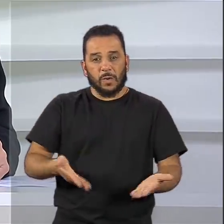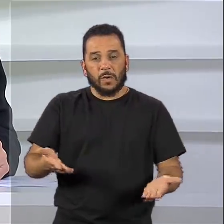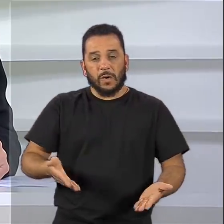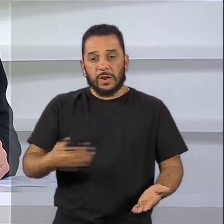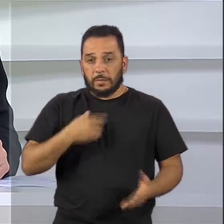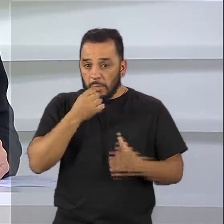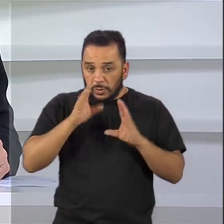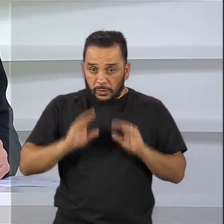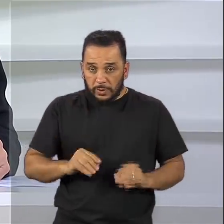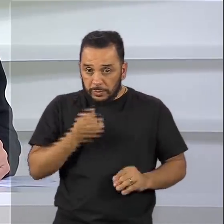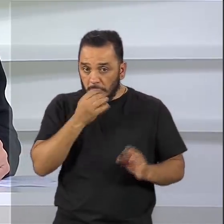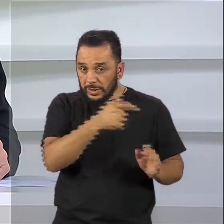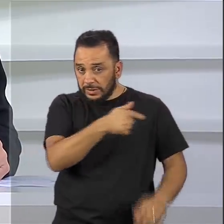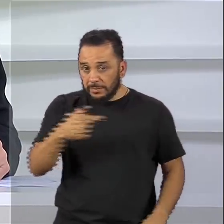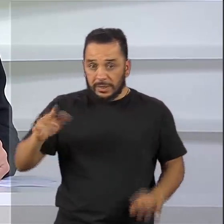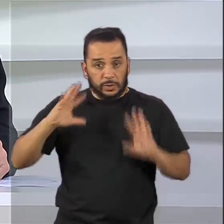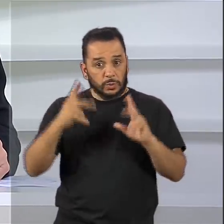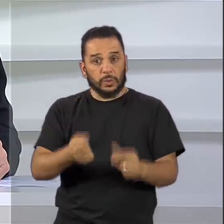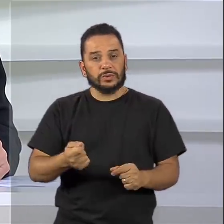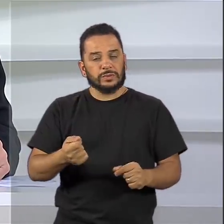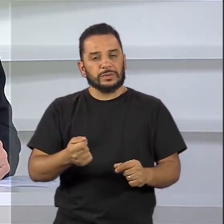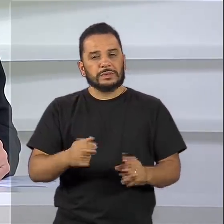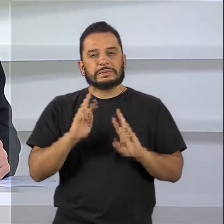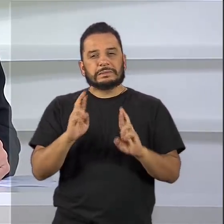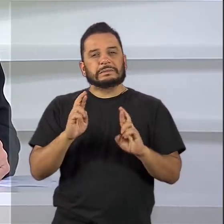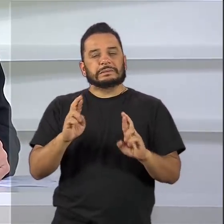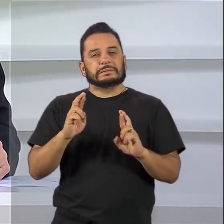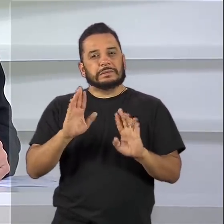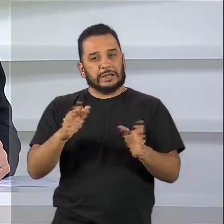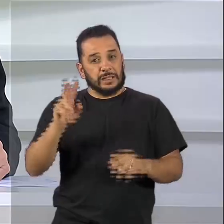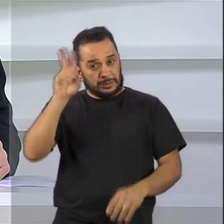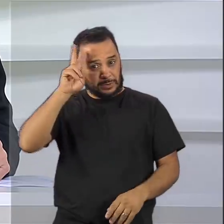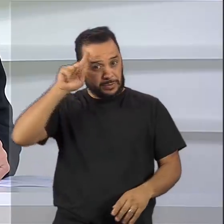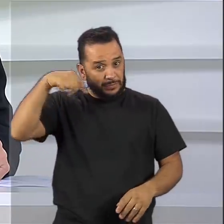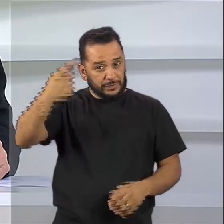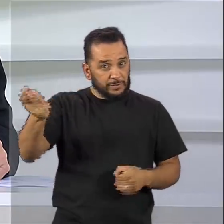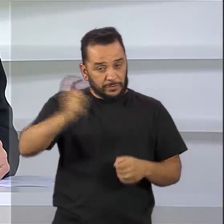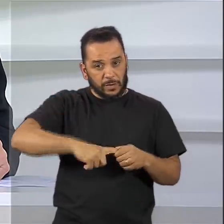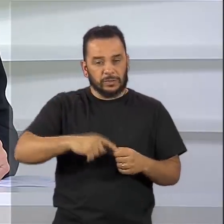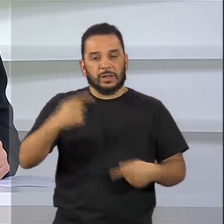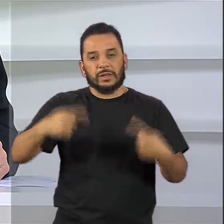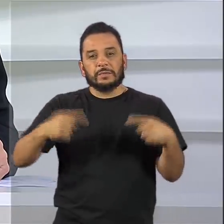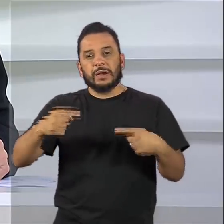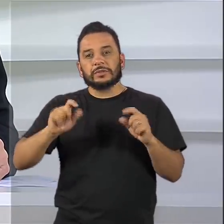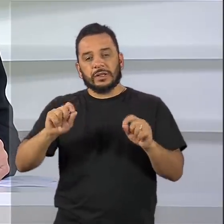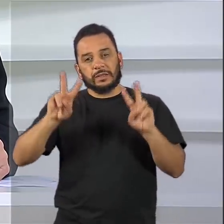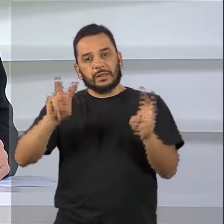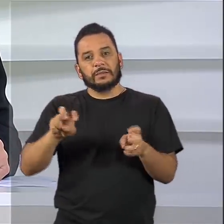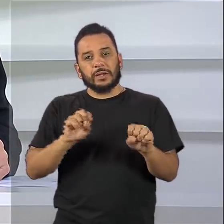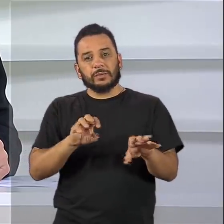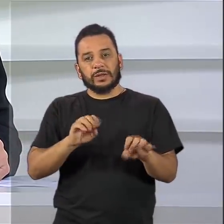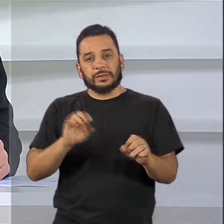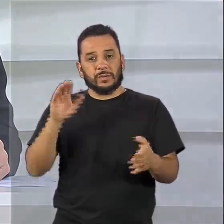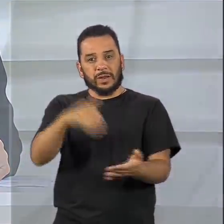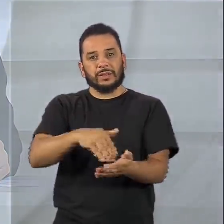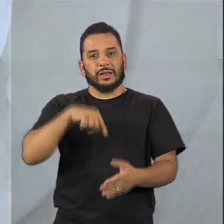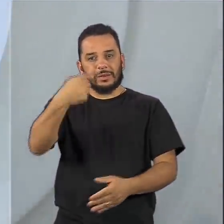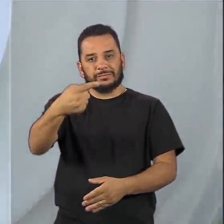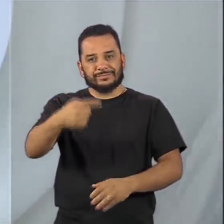agora. Boa noite, boa semana a todos. Esperamos você na próxima segunda no debate sobre educação. Até lá!